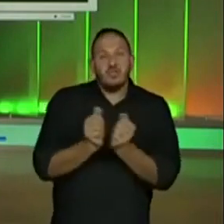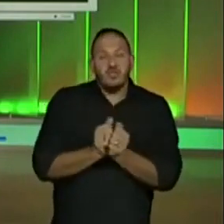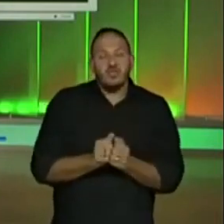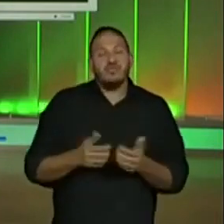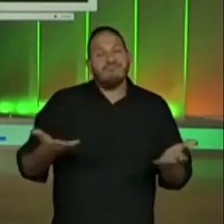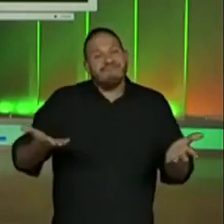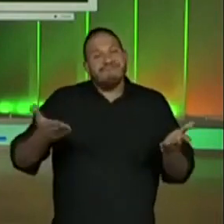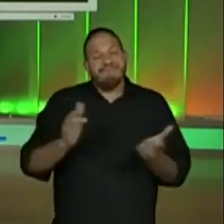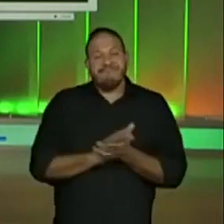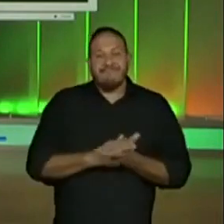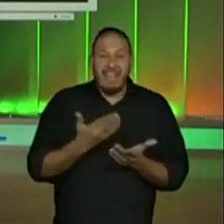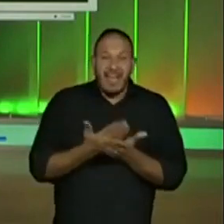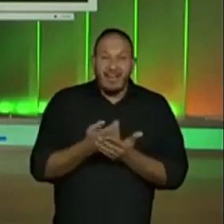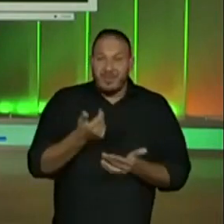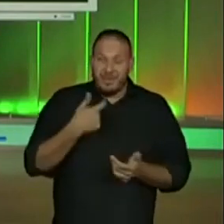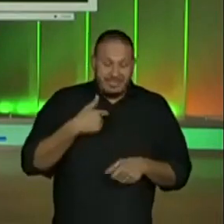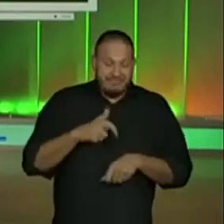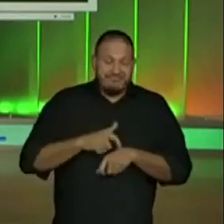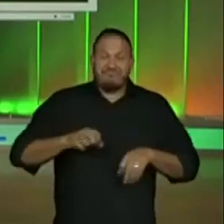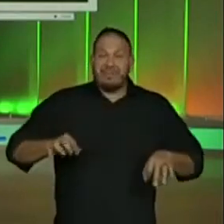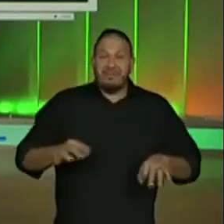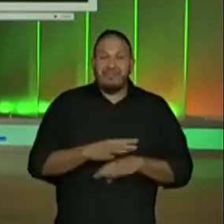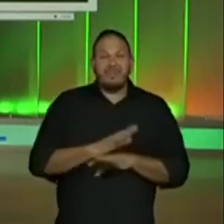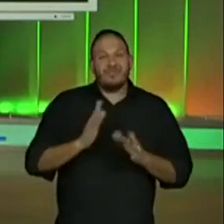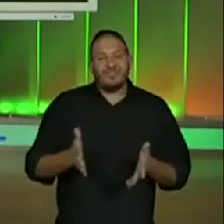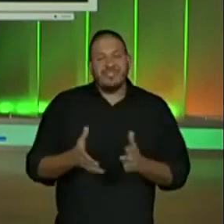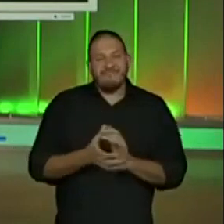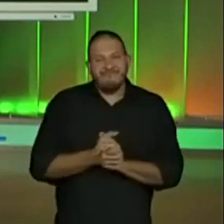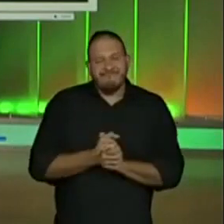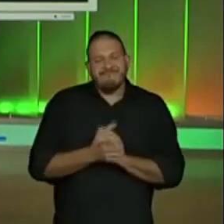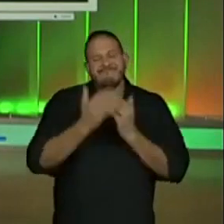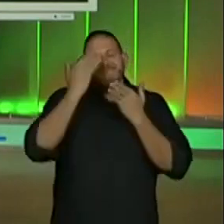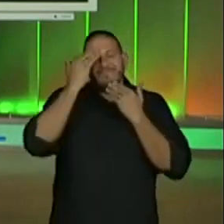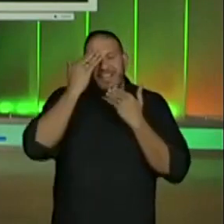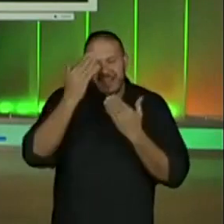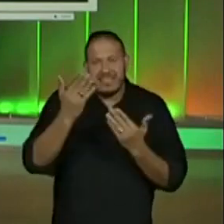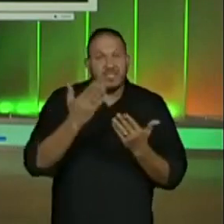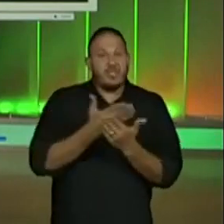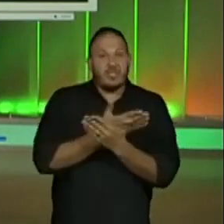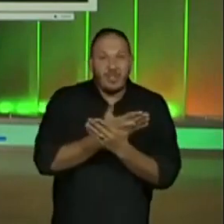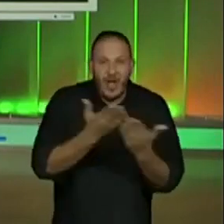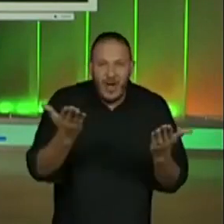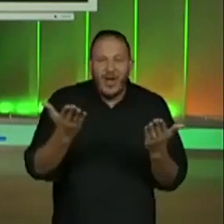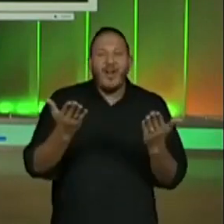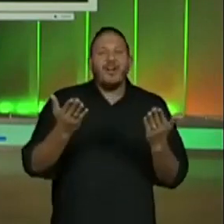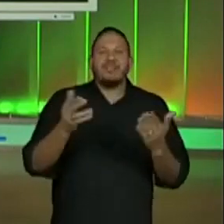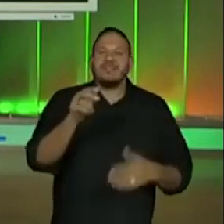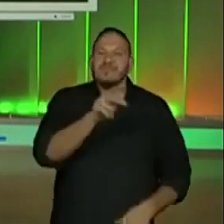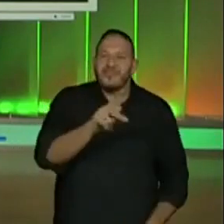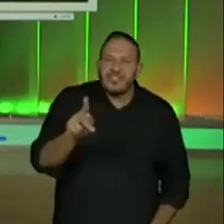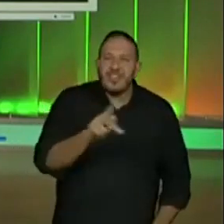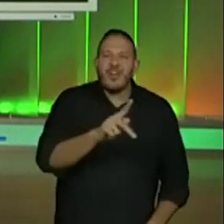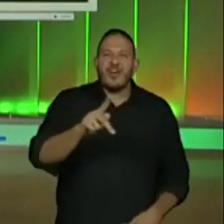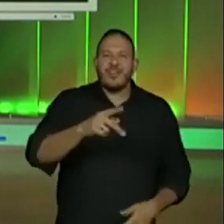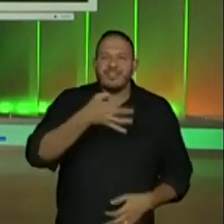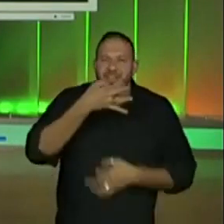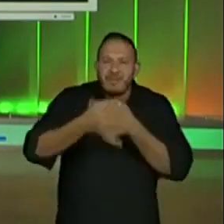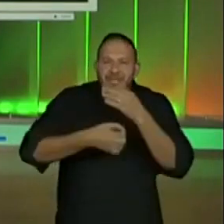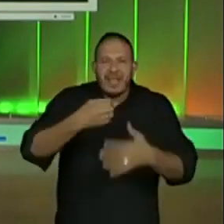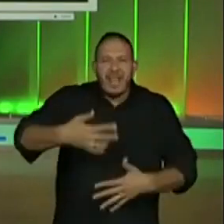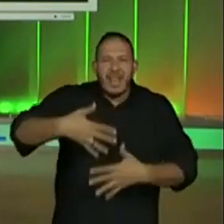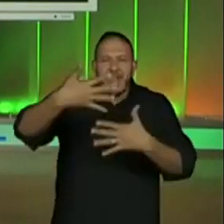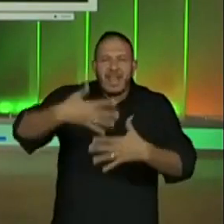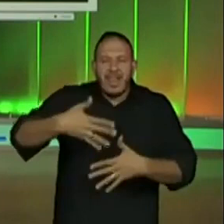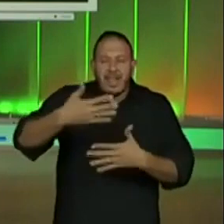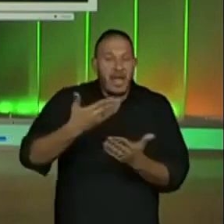aula aí está praticamente se encerrando. Eu agradeço imensamente a participação de vocês, professores. Essa foi a nossa aula